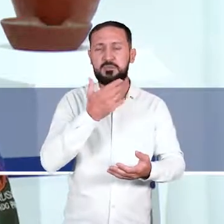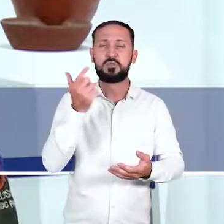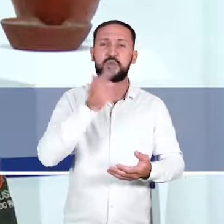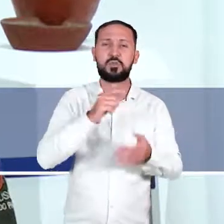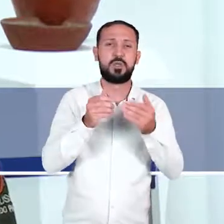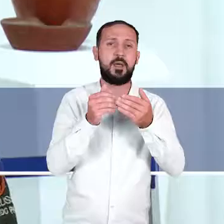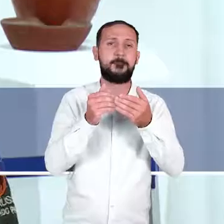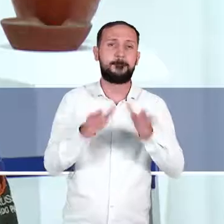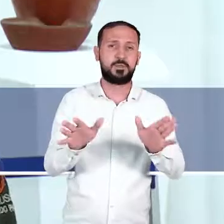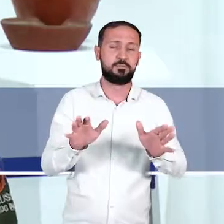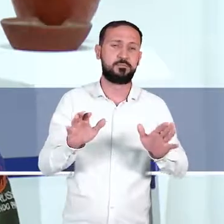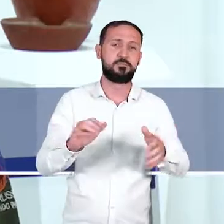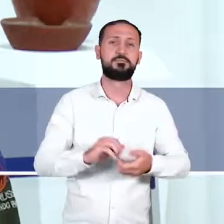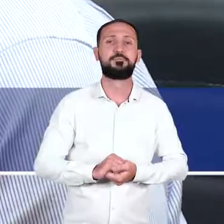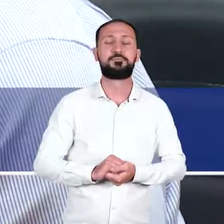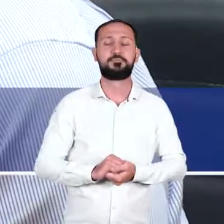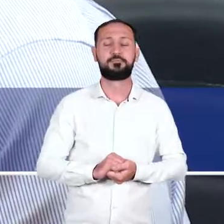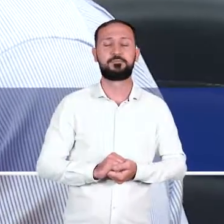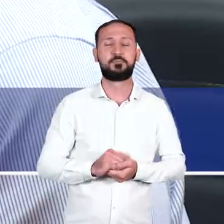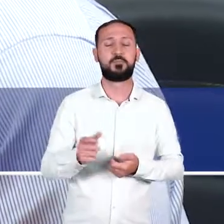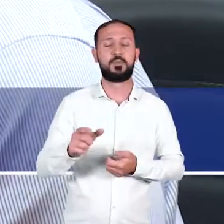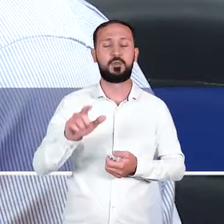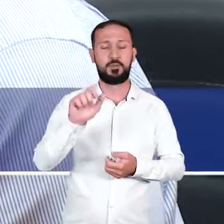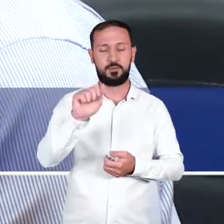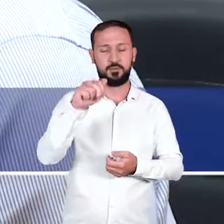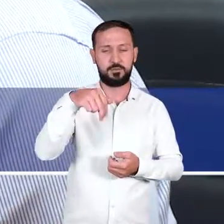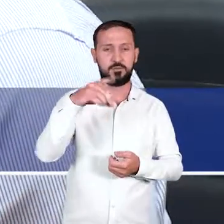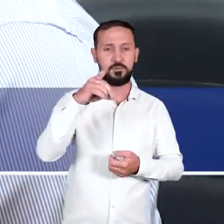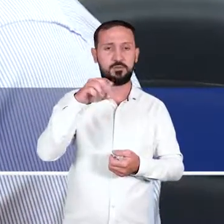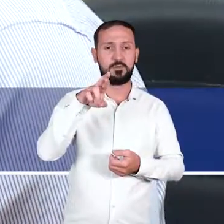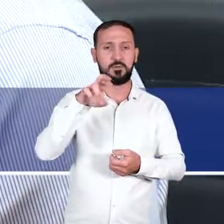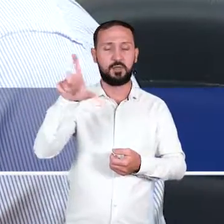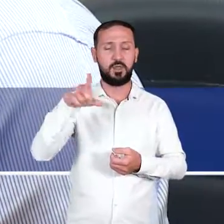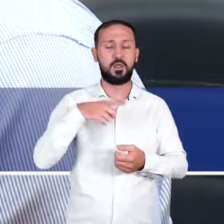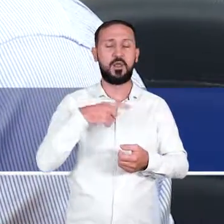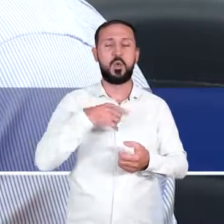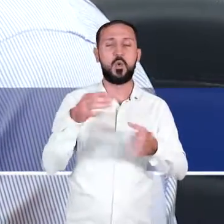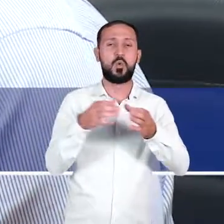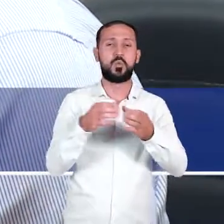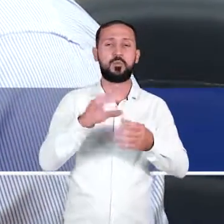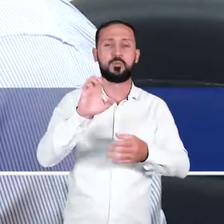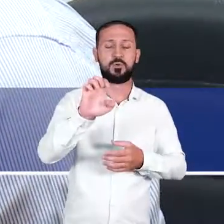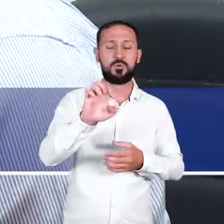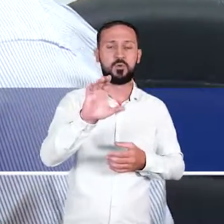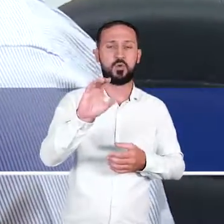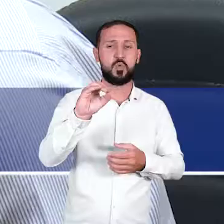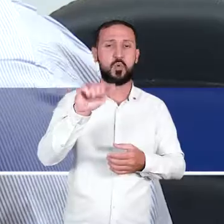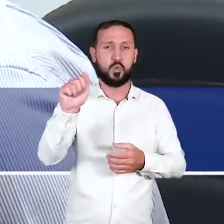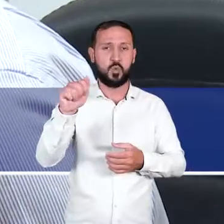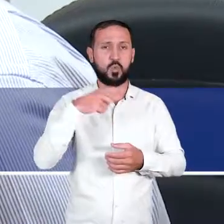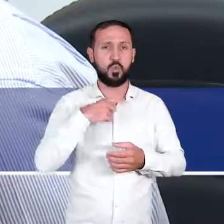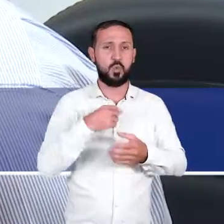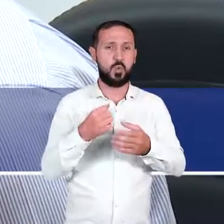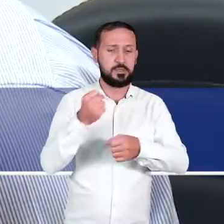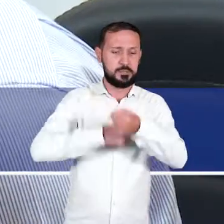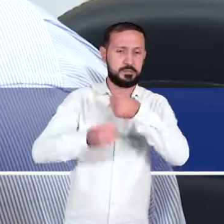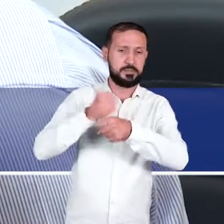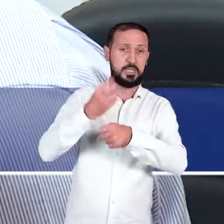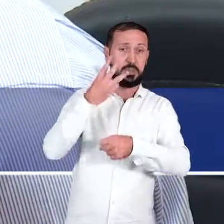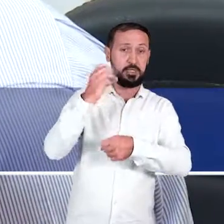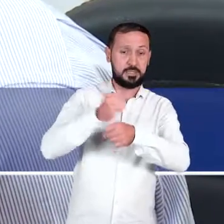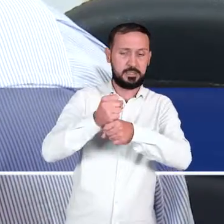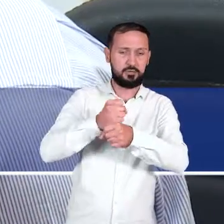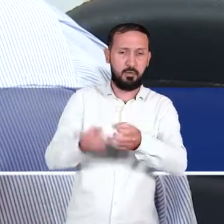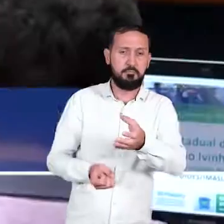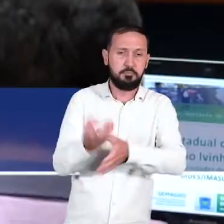possa abrir definitivamente para o turismo. Por fim, André Luiz Siqueiro, diretor do ECOA, organização não governamental fundada há 30 anos em